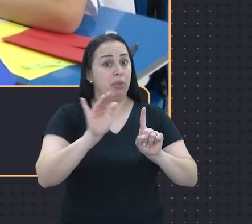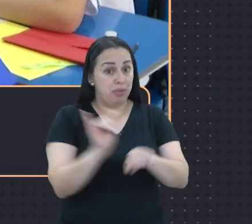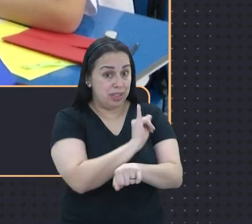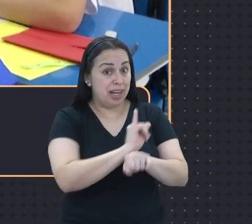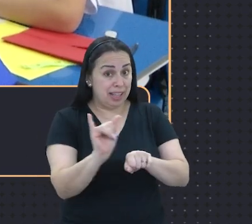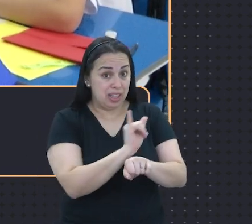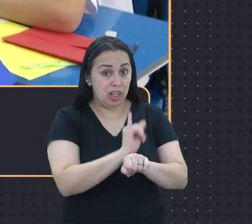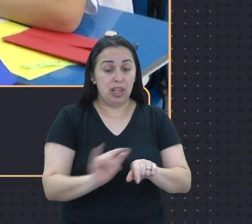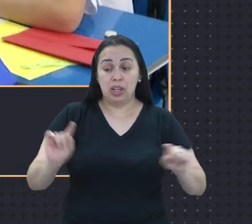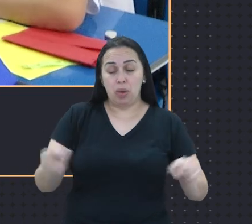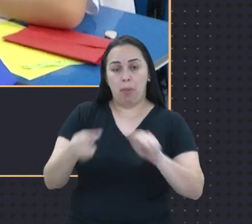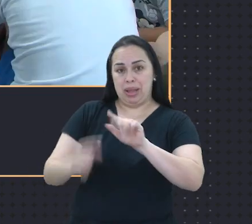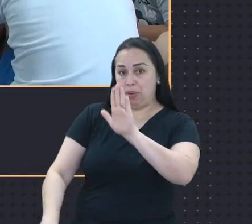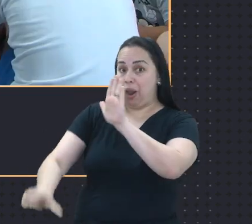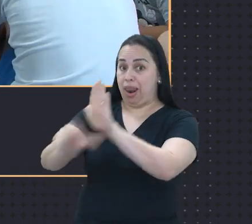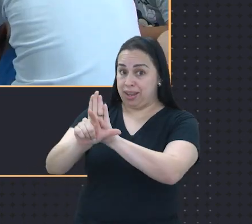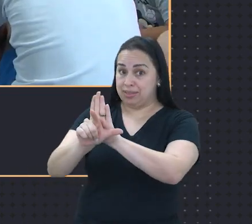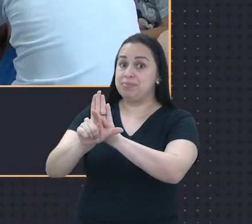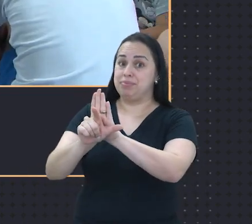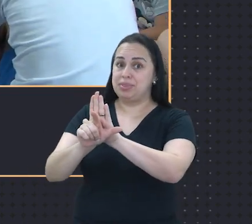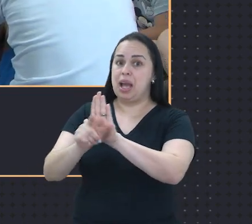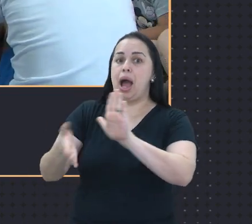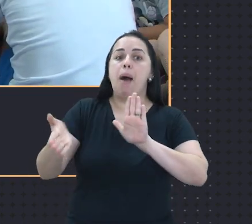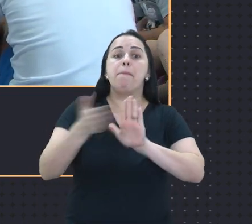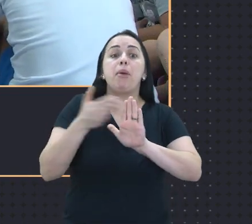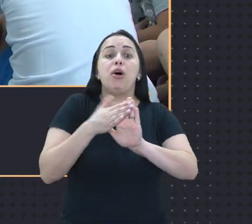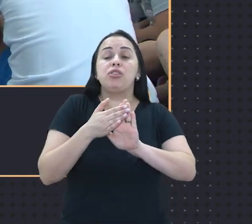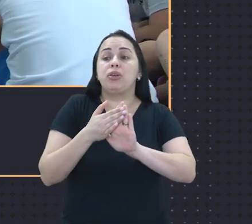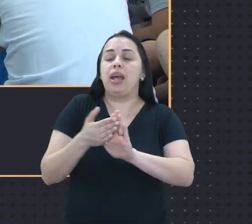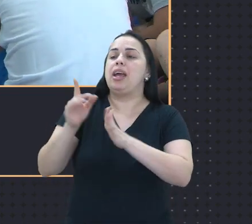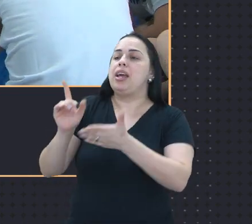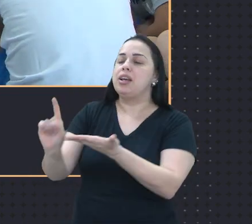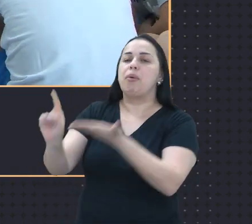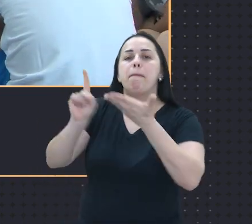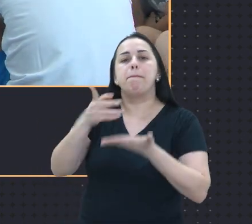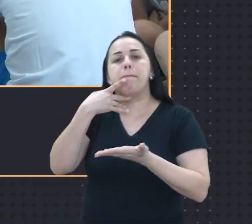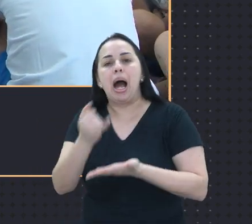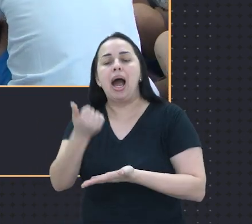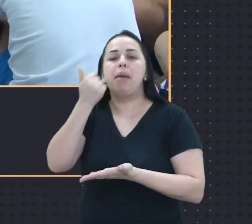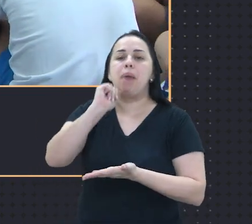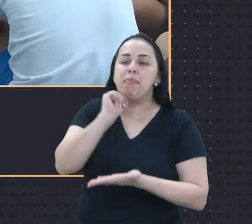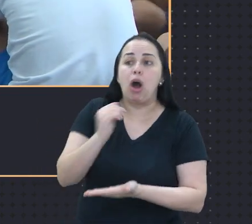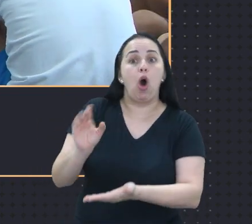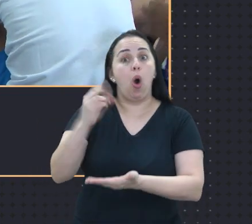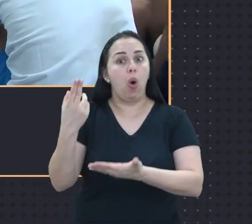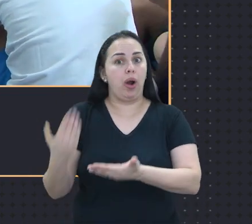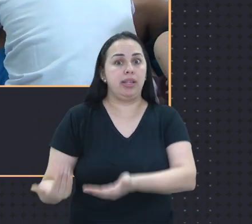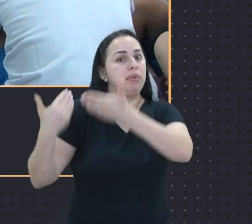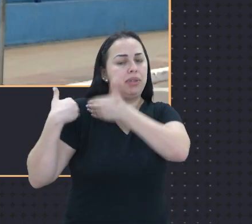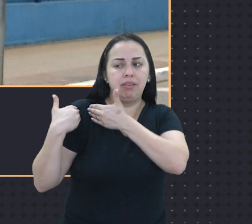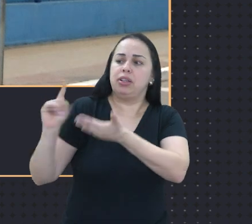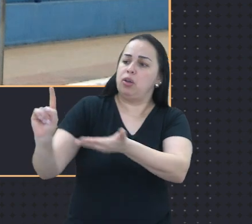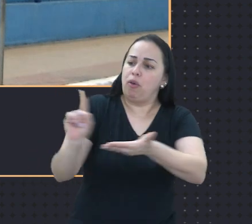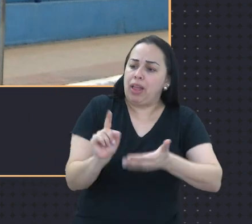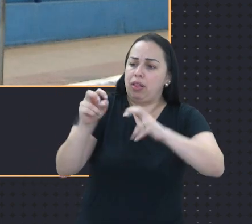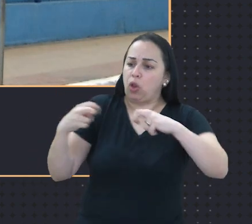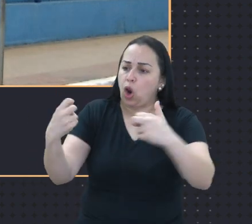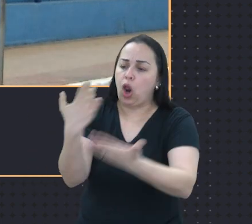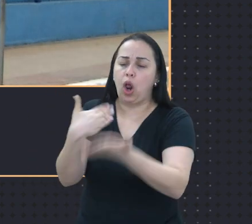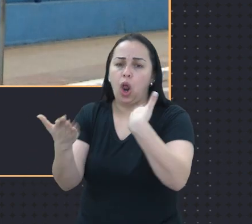de uma lei sancionada na cidade. A proposta é incentivar a participação de pais e responsáveis em rodas de conversa promovidas